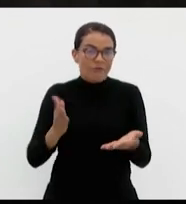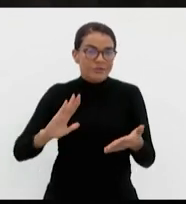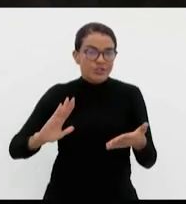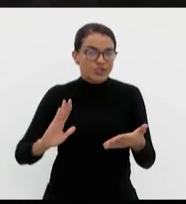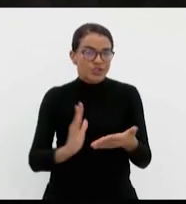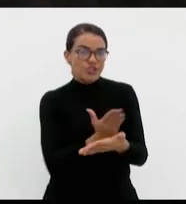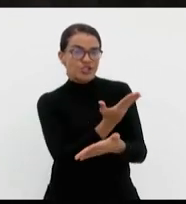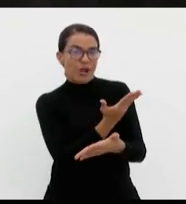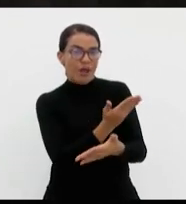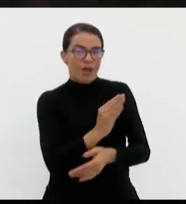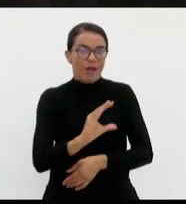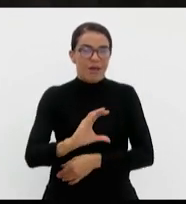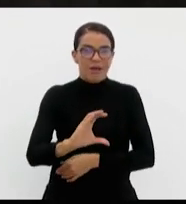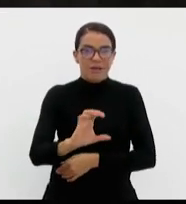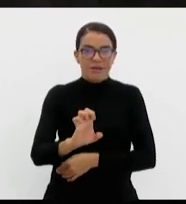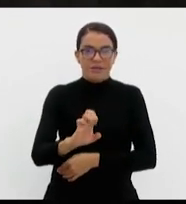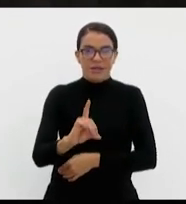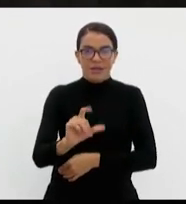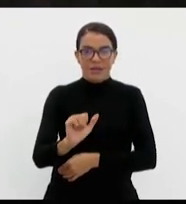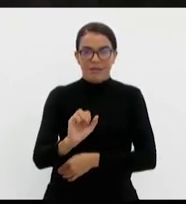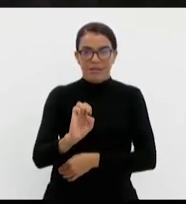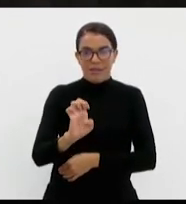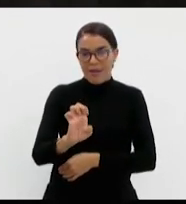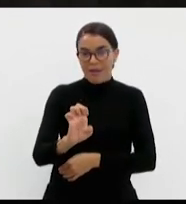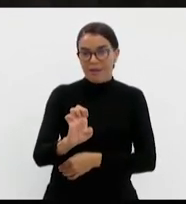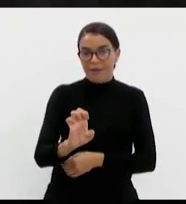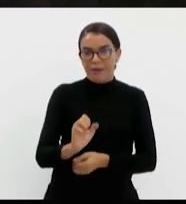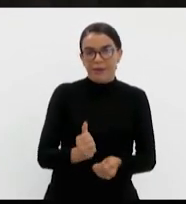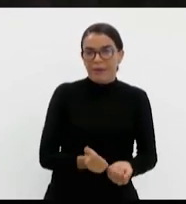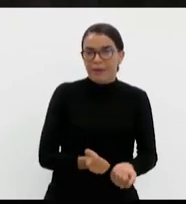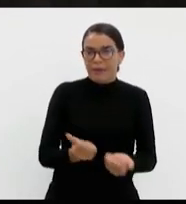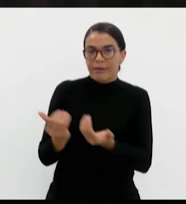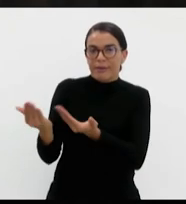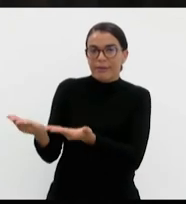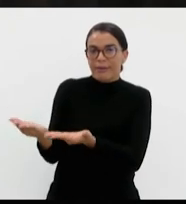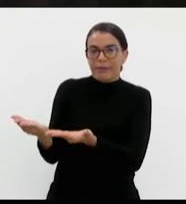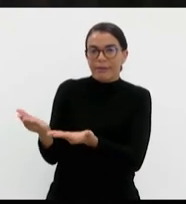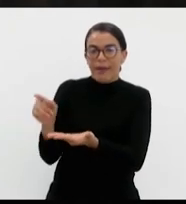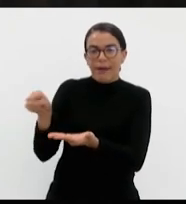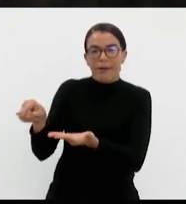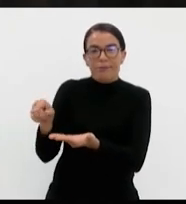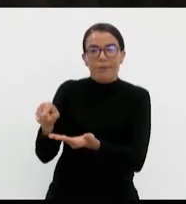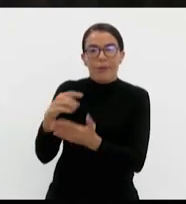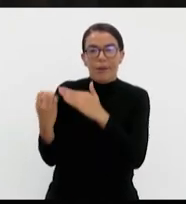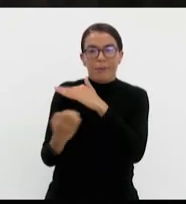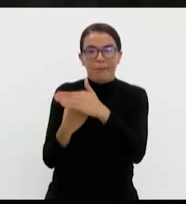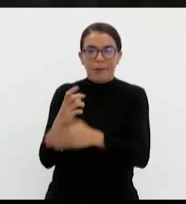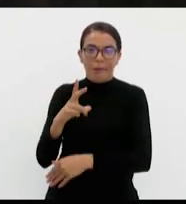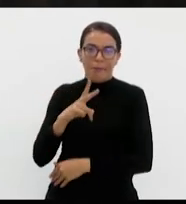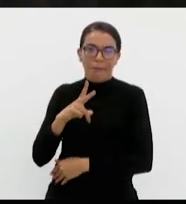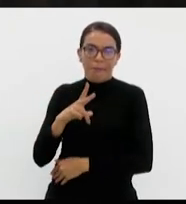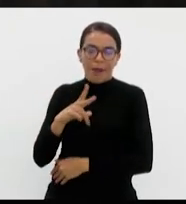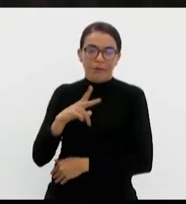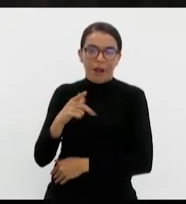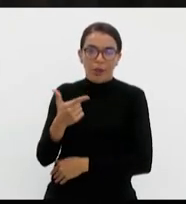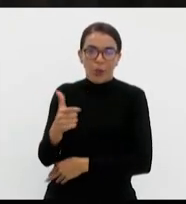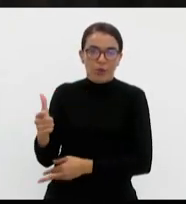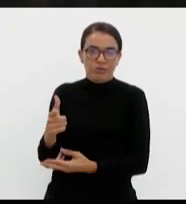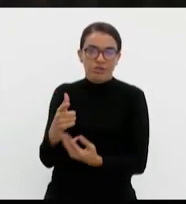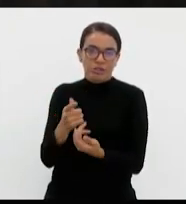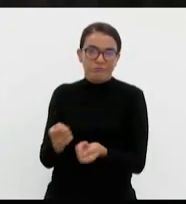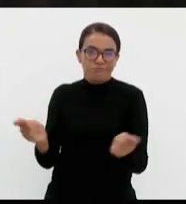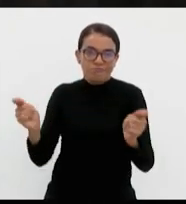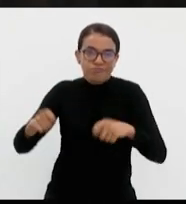da SEDAI e colocar na mão de uma mamute privado incompetente. Além do